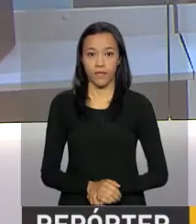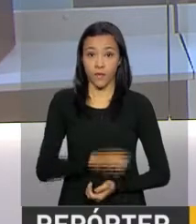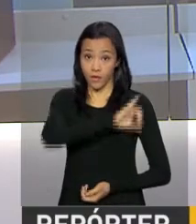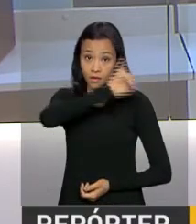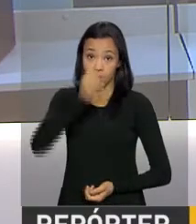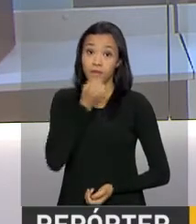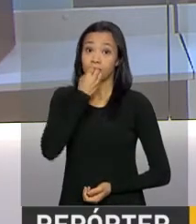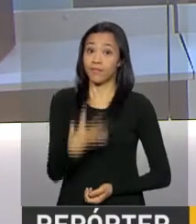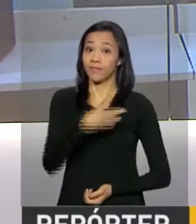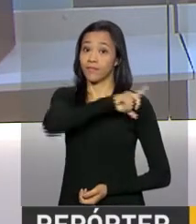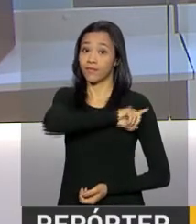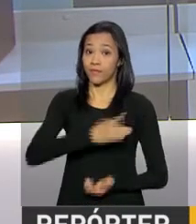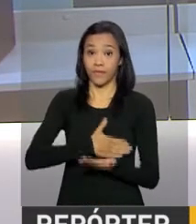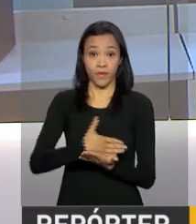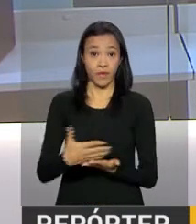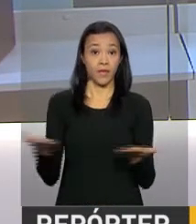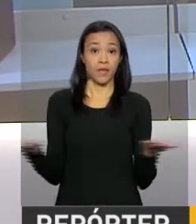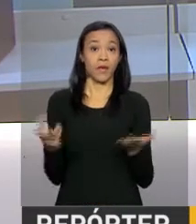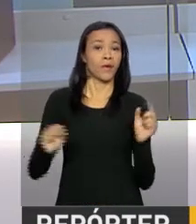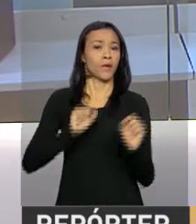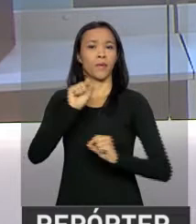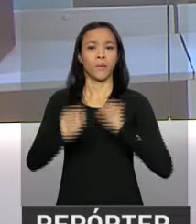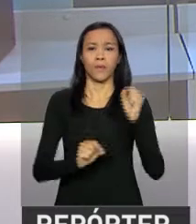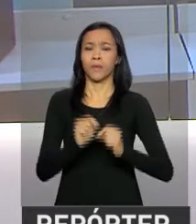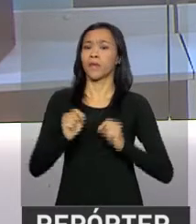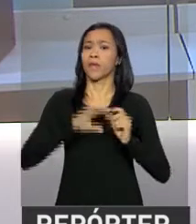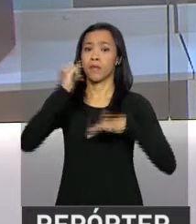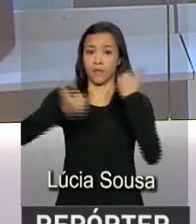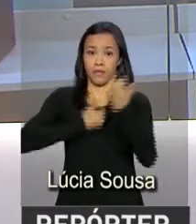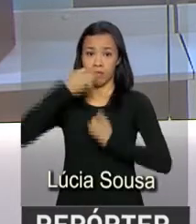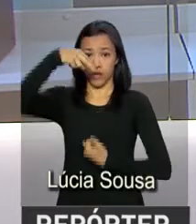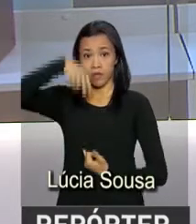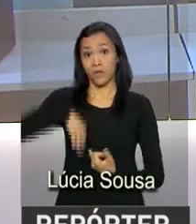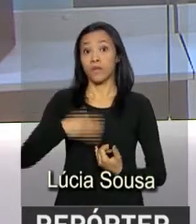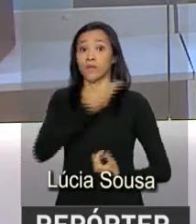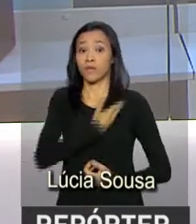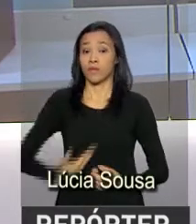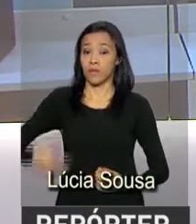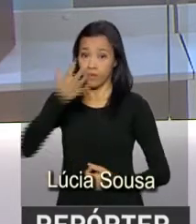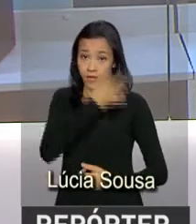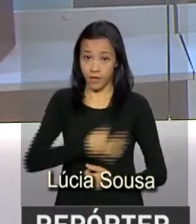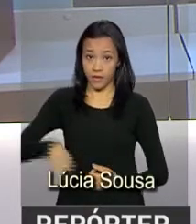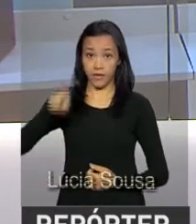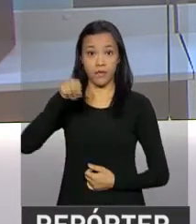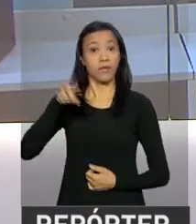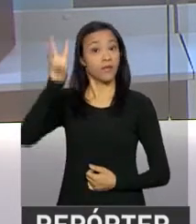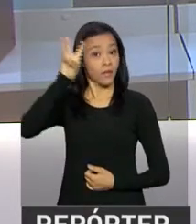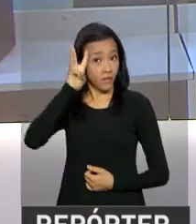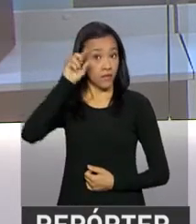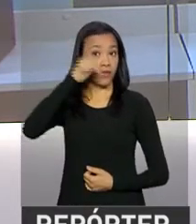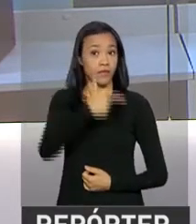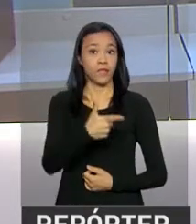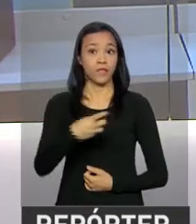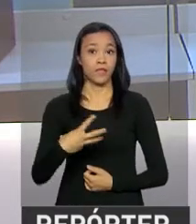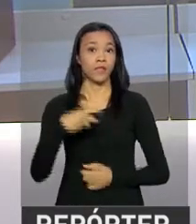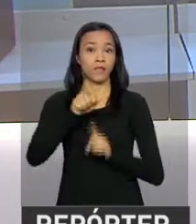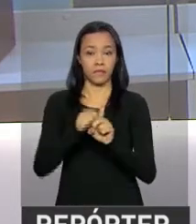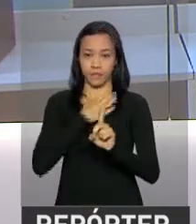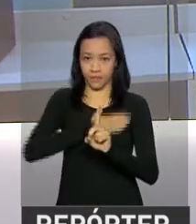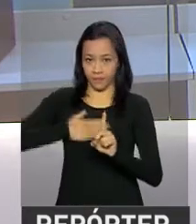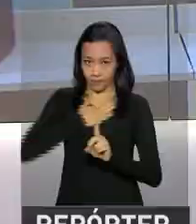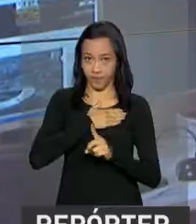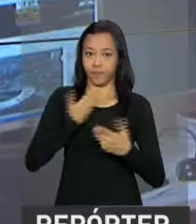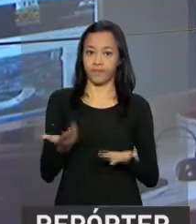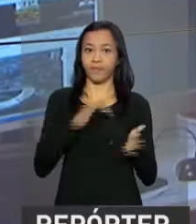Olá, bom dia. Começa agora o Repórter NBR com as notícias do governo federal desta terça-feira, 23 de